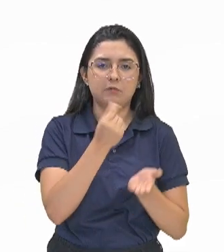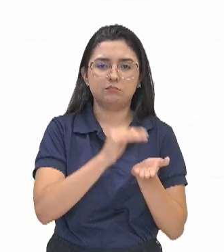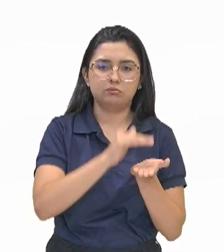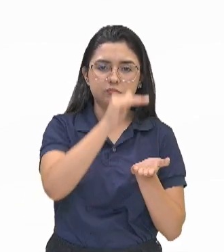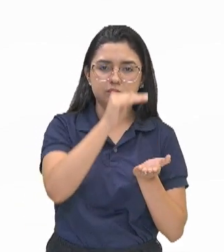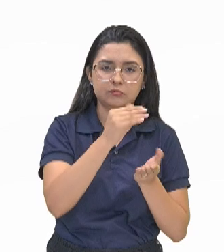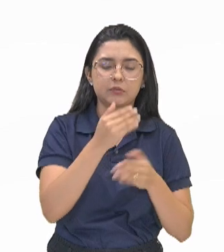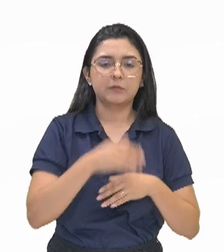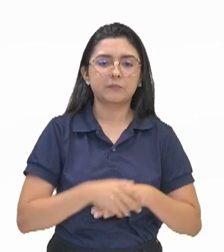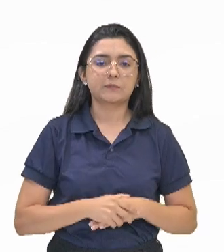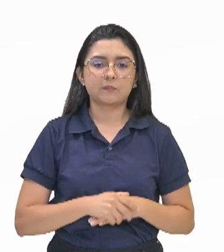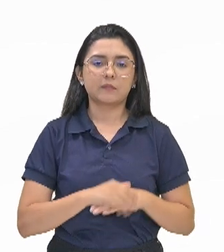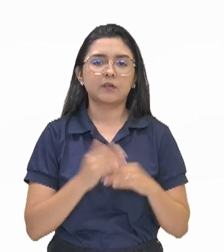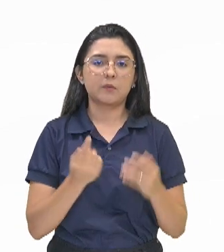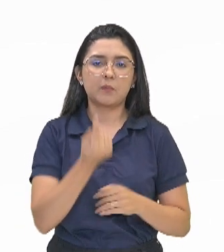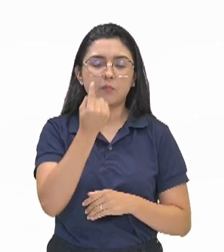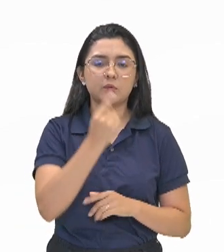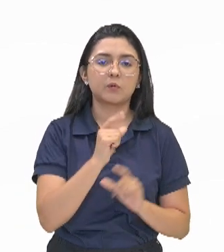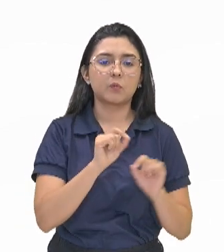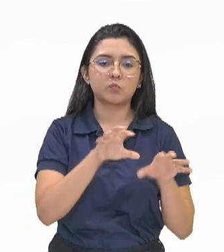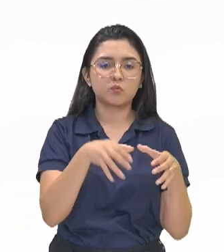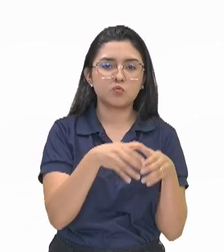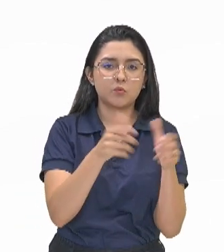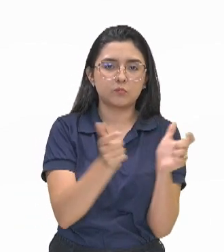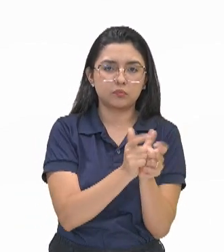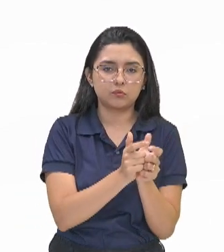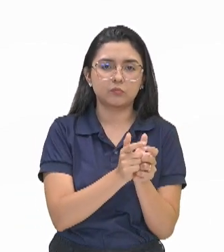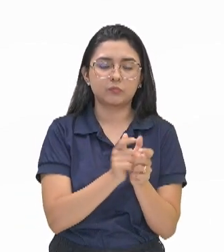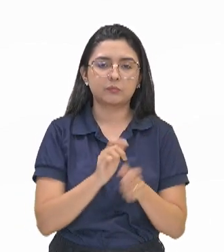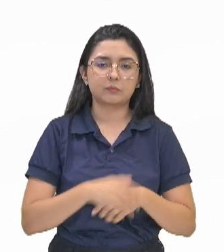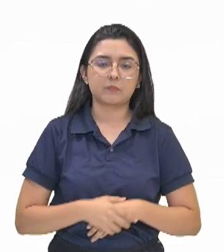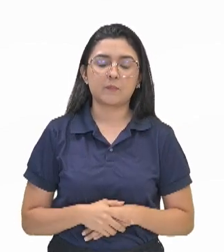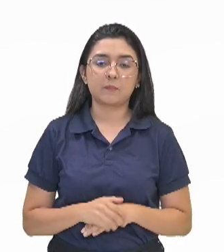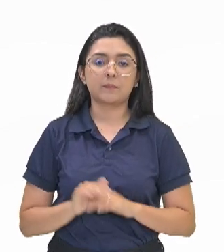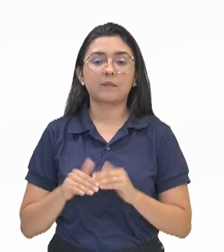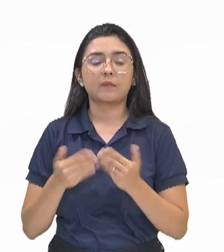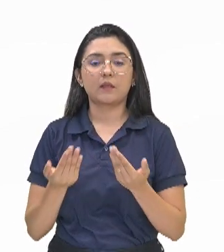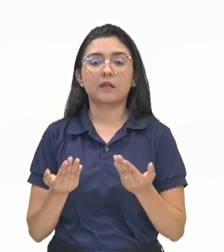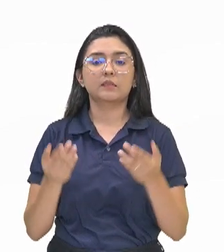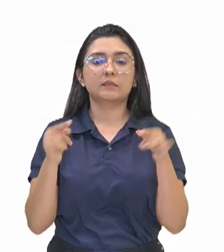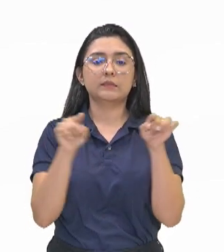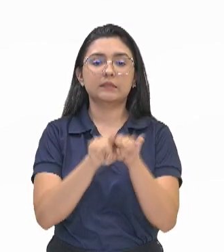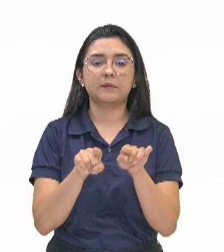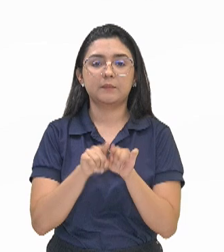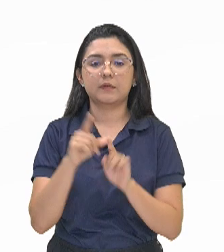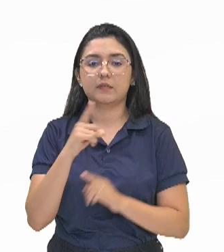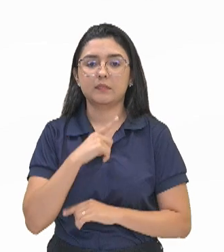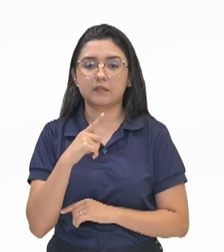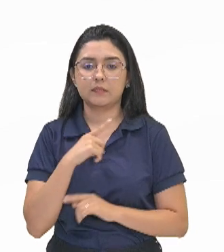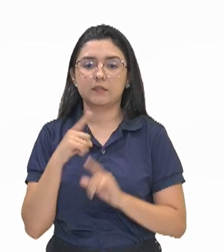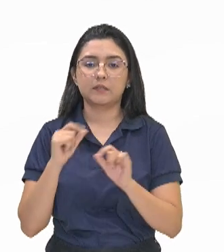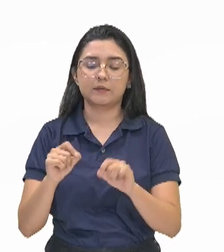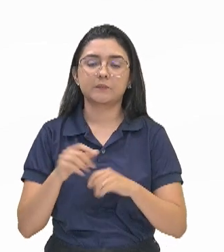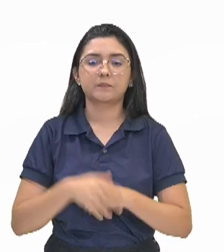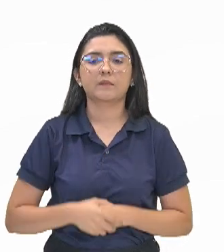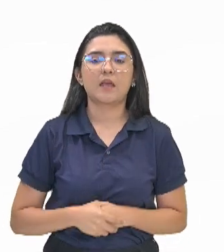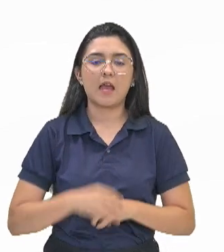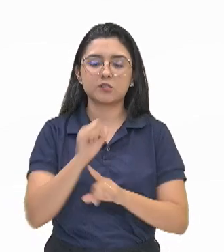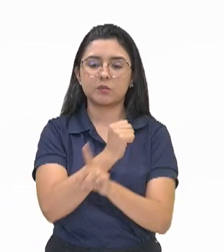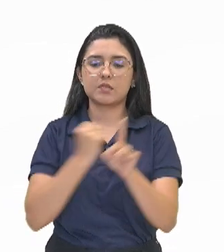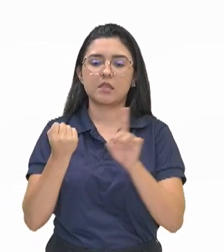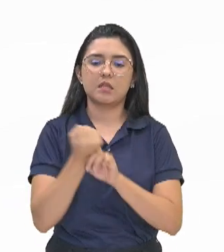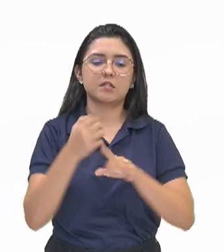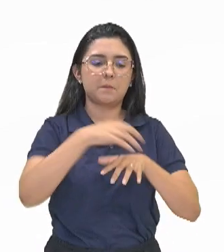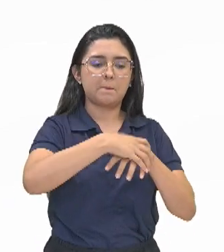mão de pequenas pessoas, pequenos grupos. Tem também a questão da divisão da sociedade em classes, né,